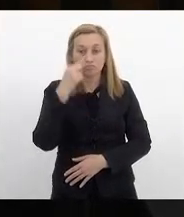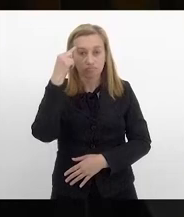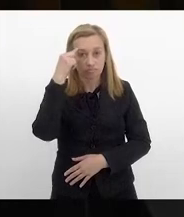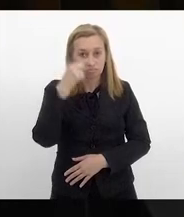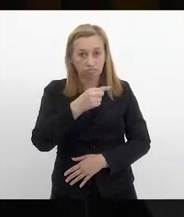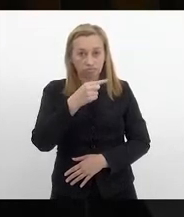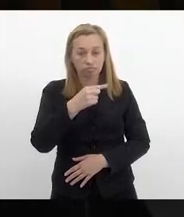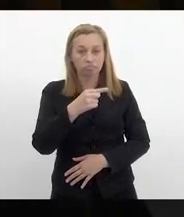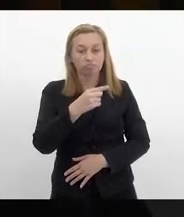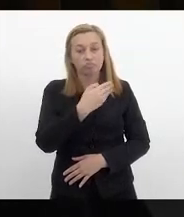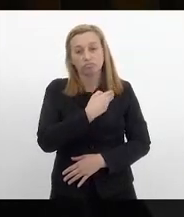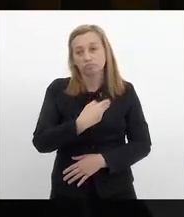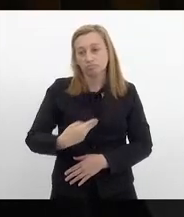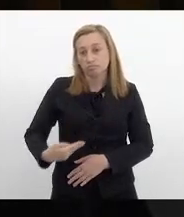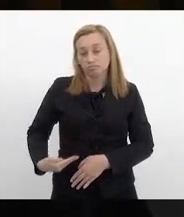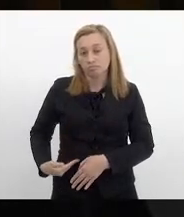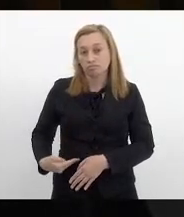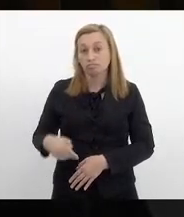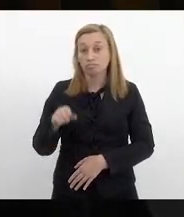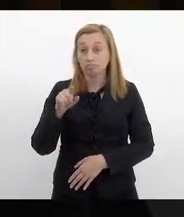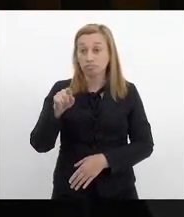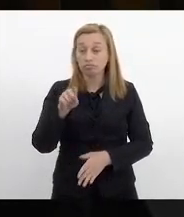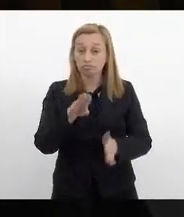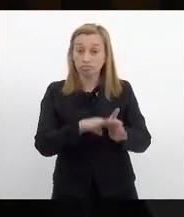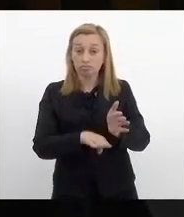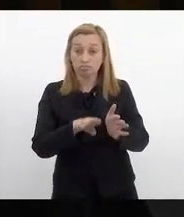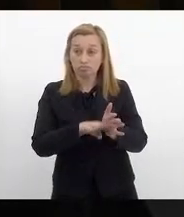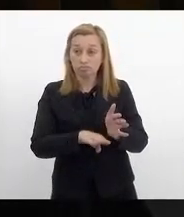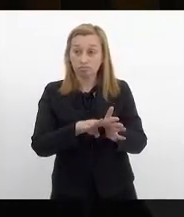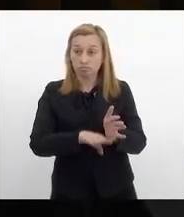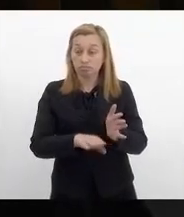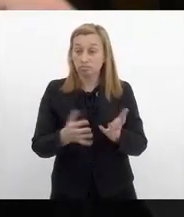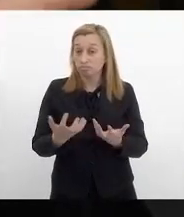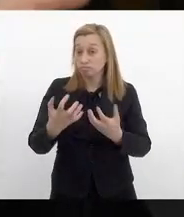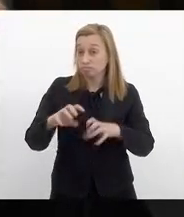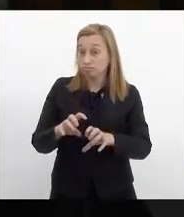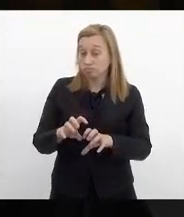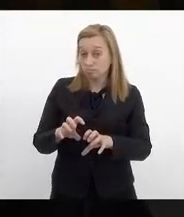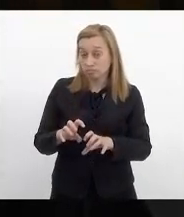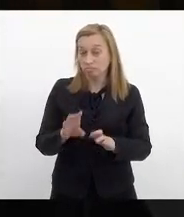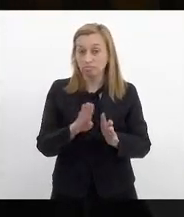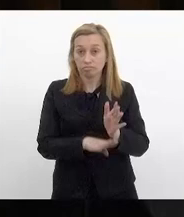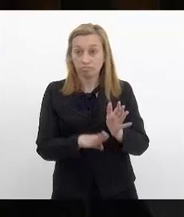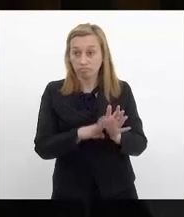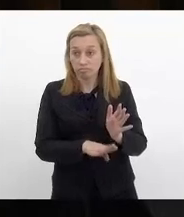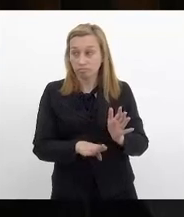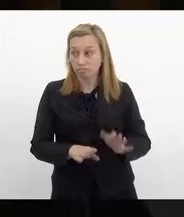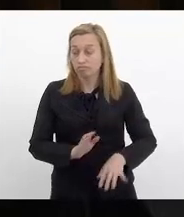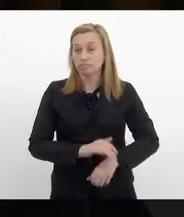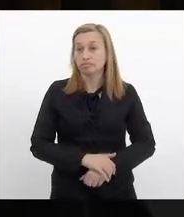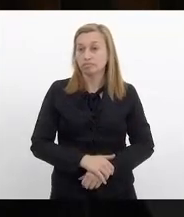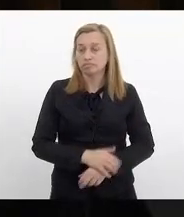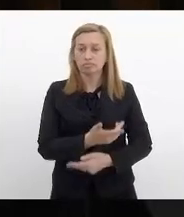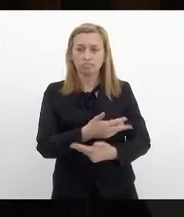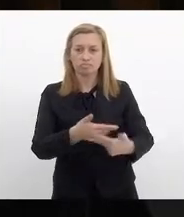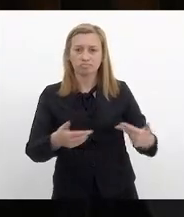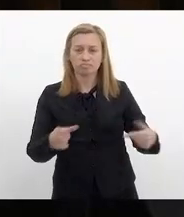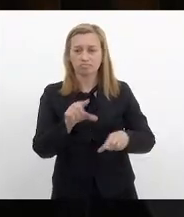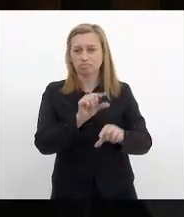governador que ele gaste aquilo que ele não queira gastar. Tem dezenas de